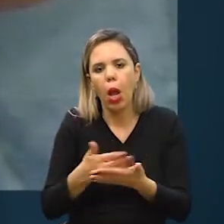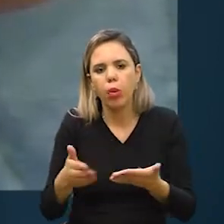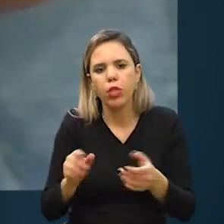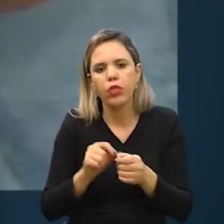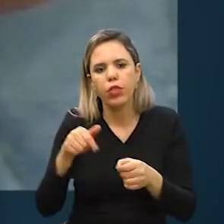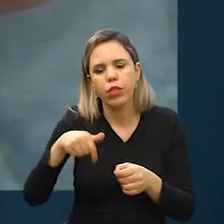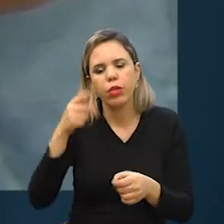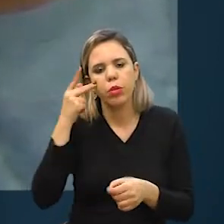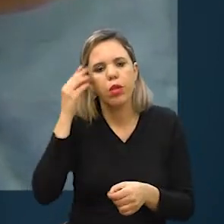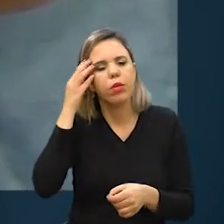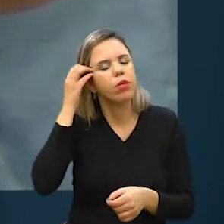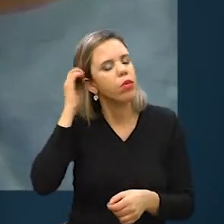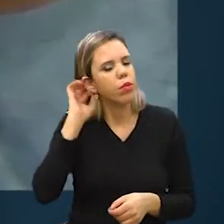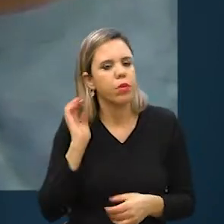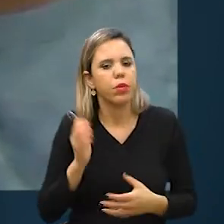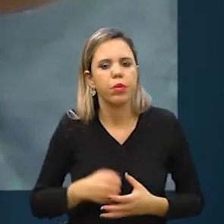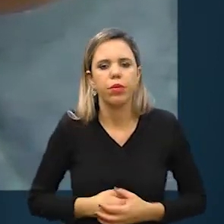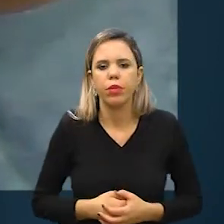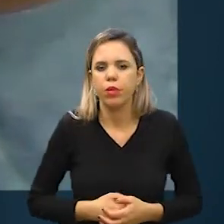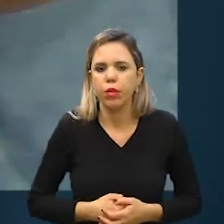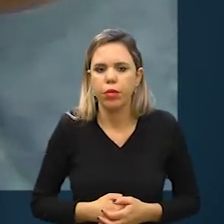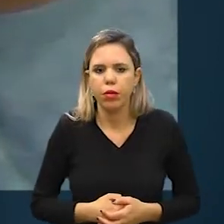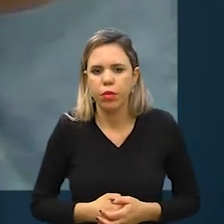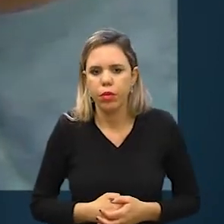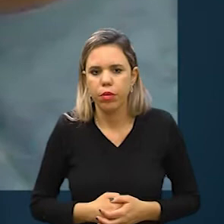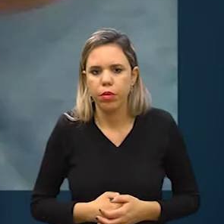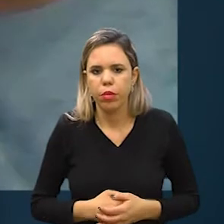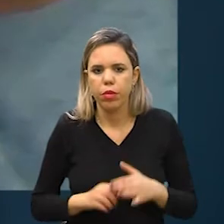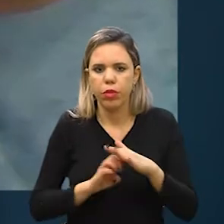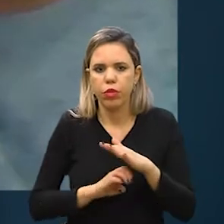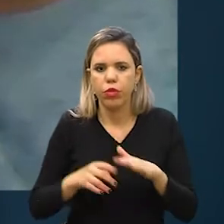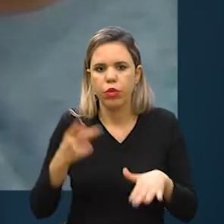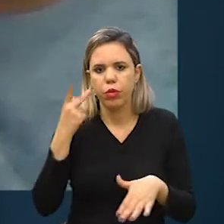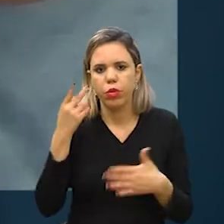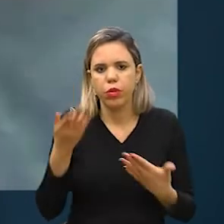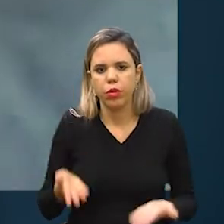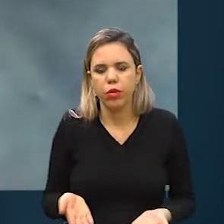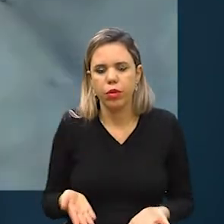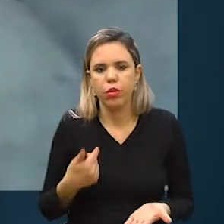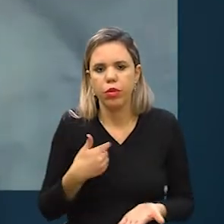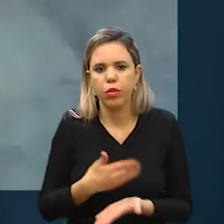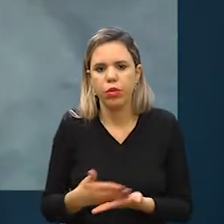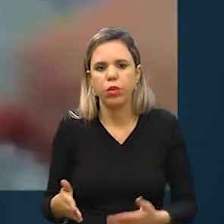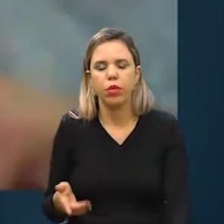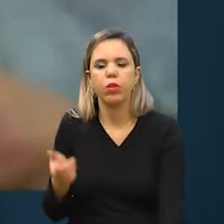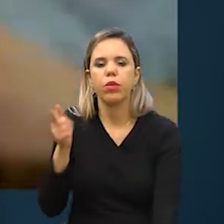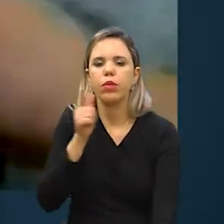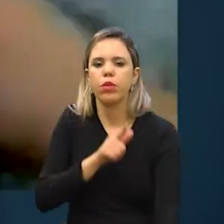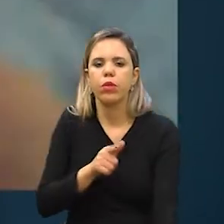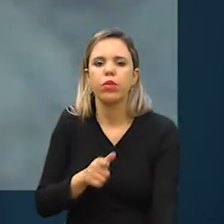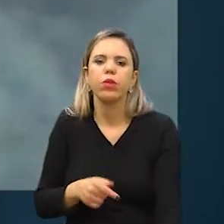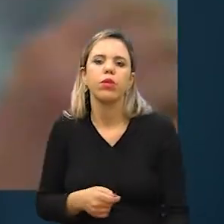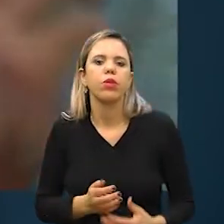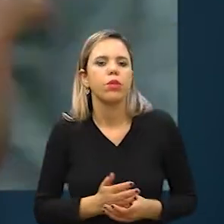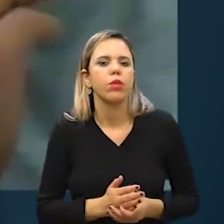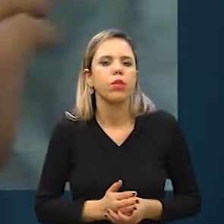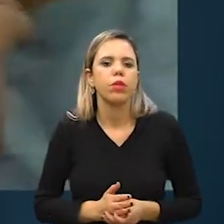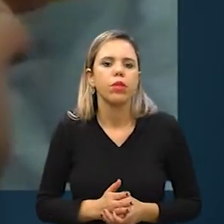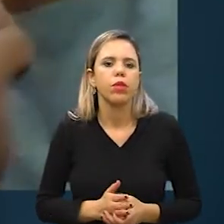que comecei a fazer aqui em São Paulo, com os franqueados aqui de São Paulo, eu comecei a ganhar